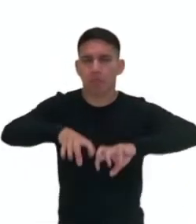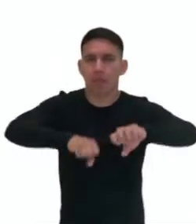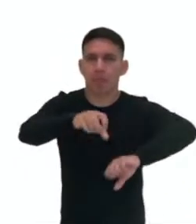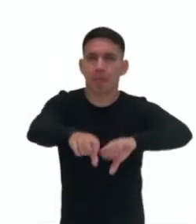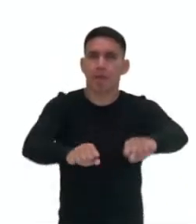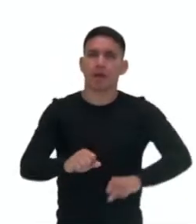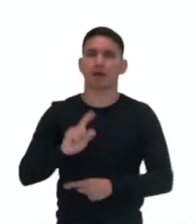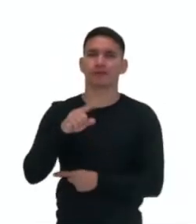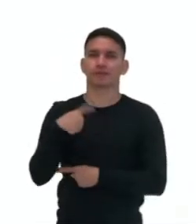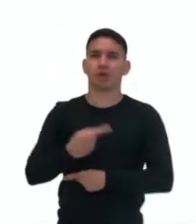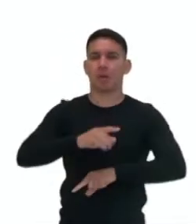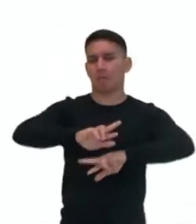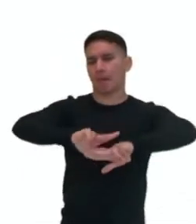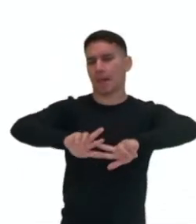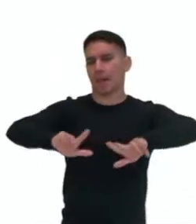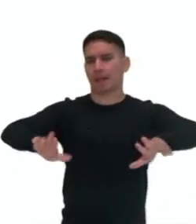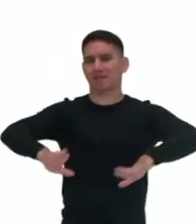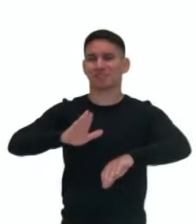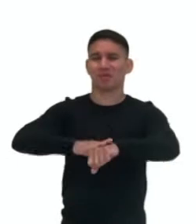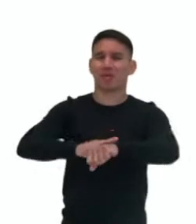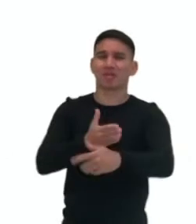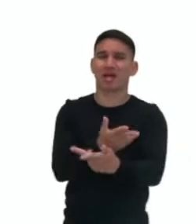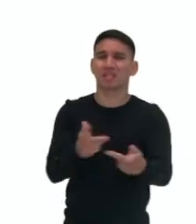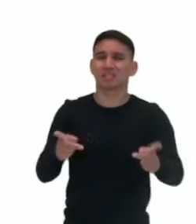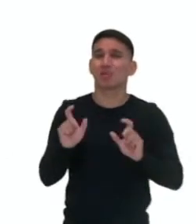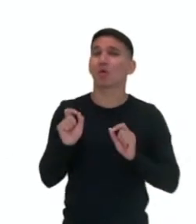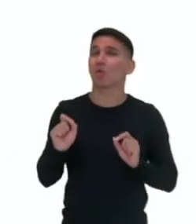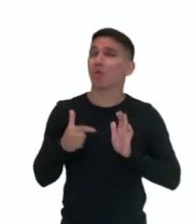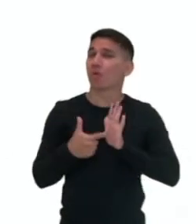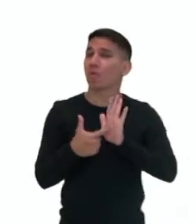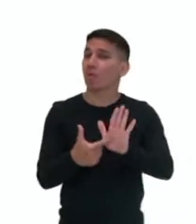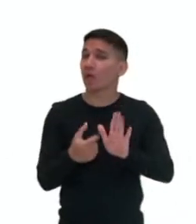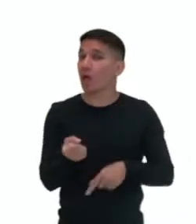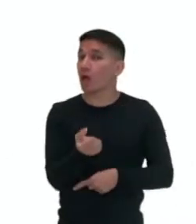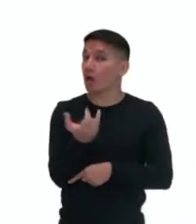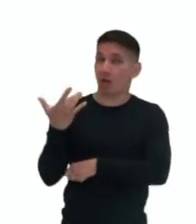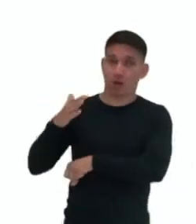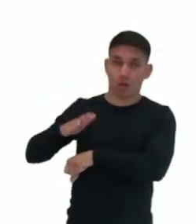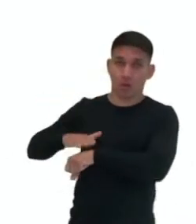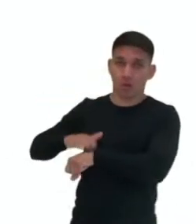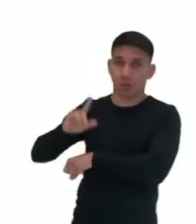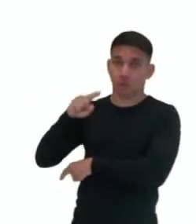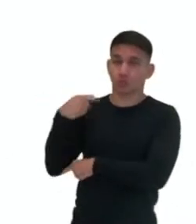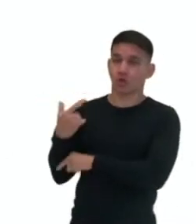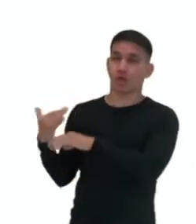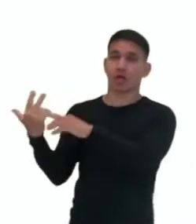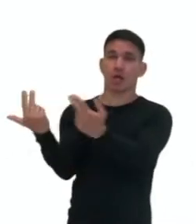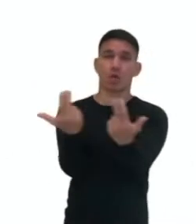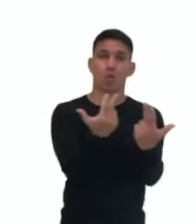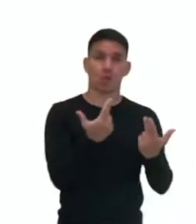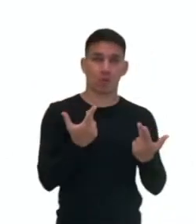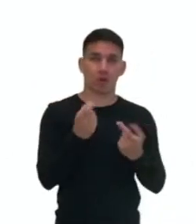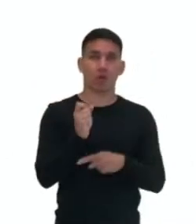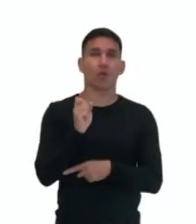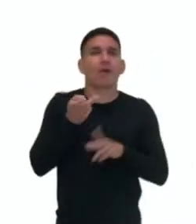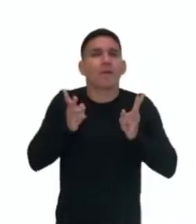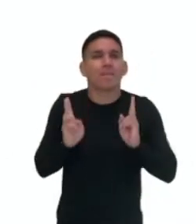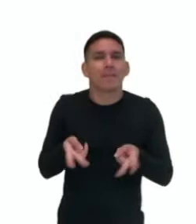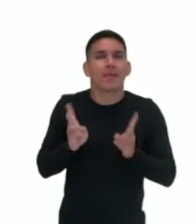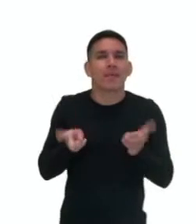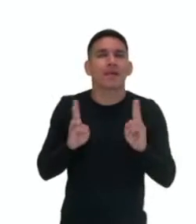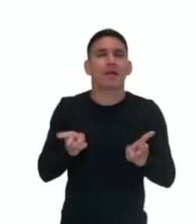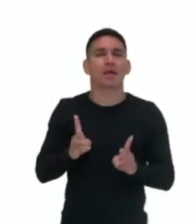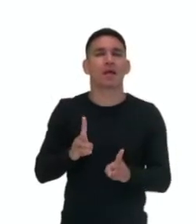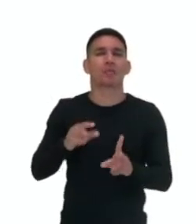recursos. Momentos como este deveriam mostrar que, em algum ponto, somos todos iguais. Somos da mesma espécie